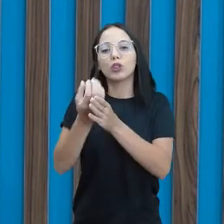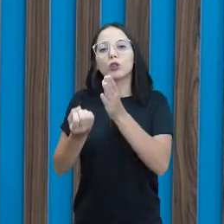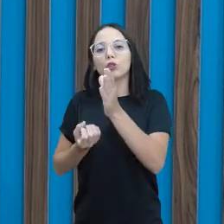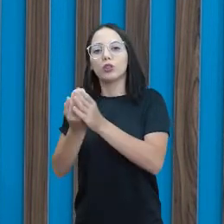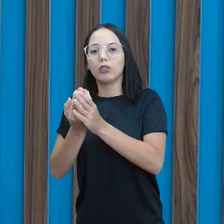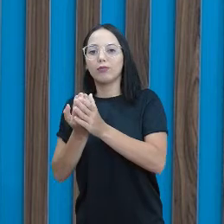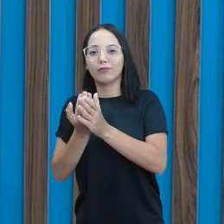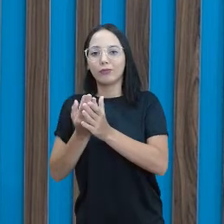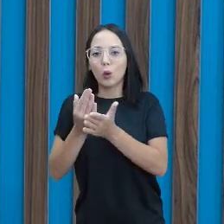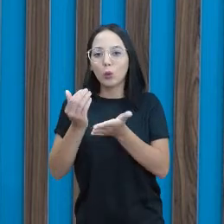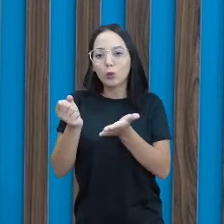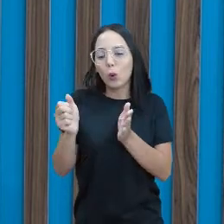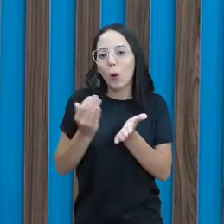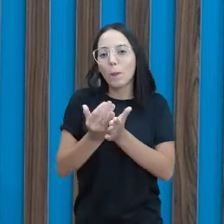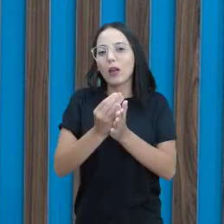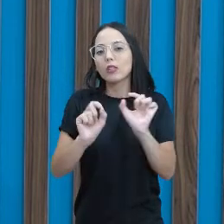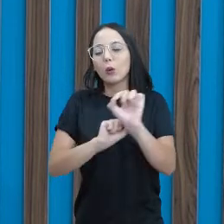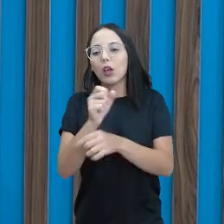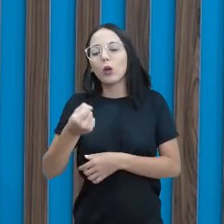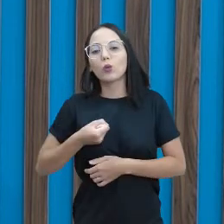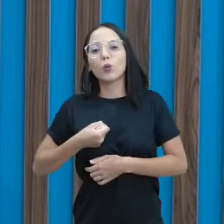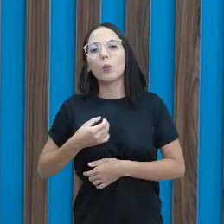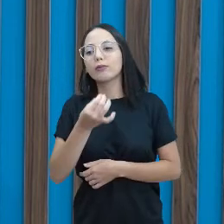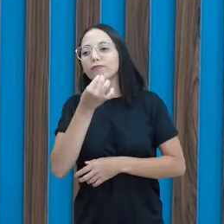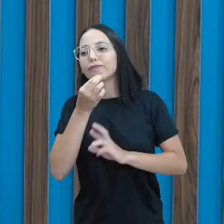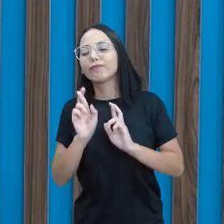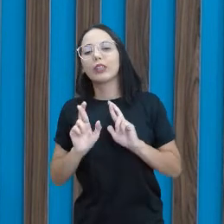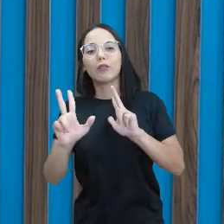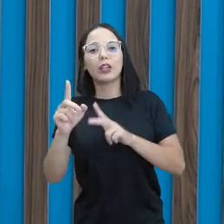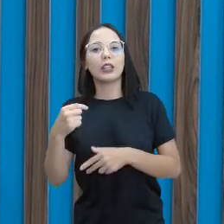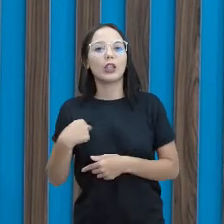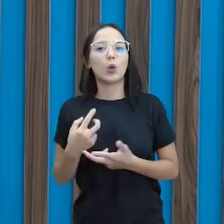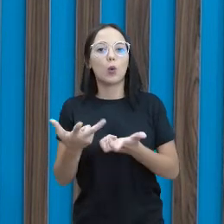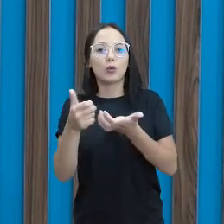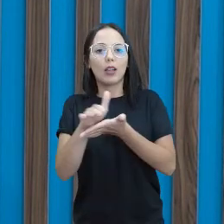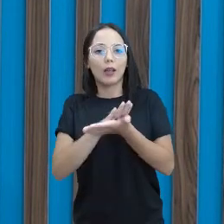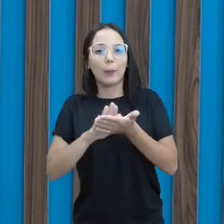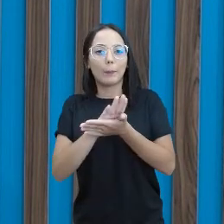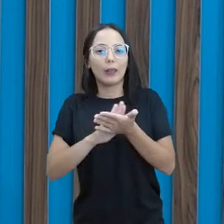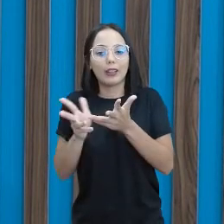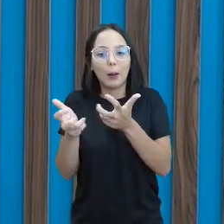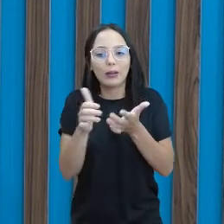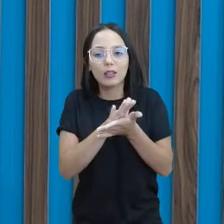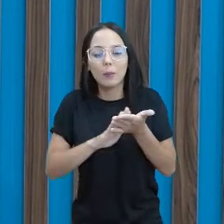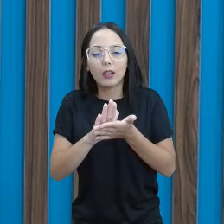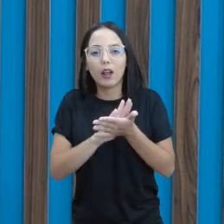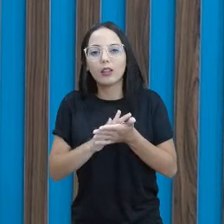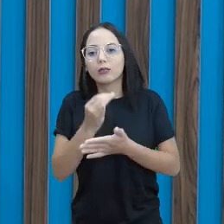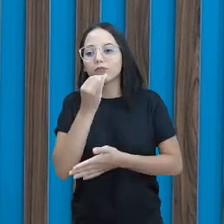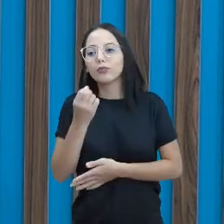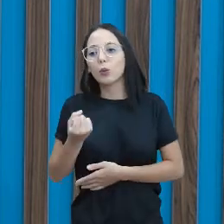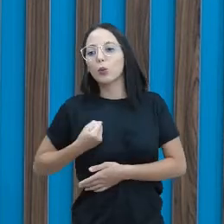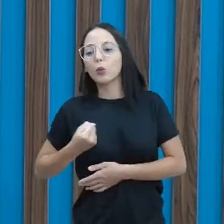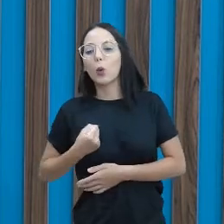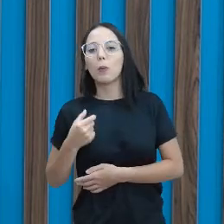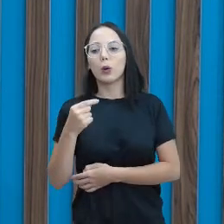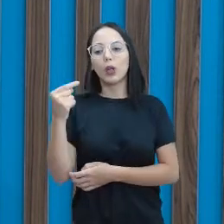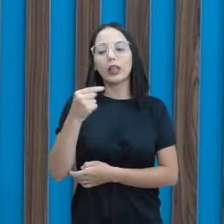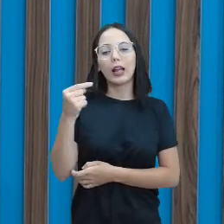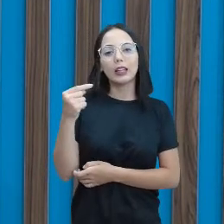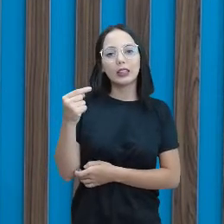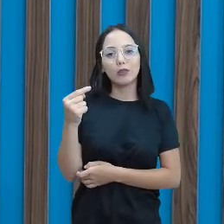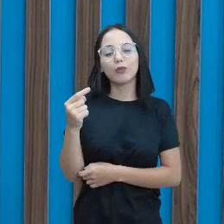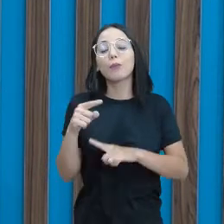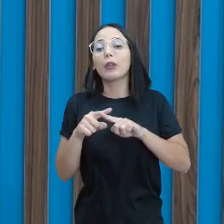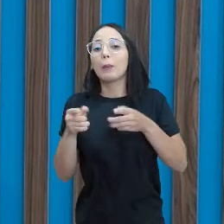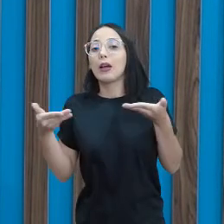expoentes começam a ficar com valores que a gente não consegue identificar essa quantidade, né? Números negativos, por exemplo.